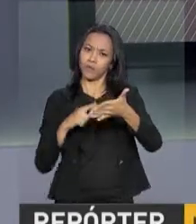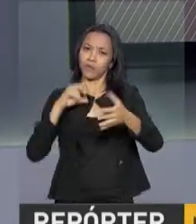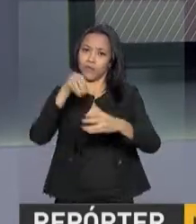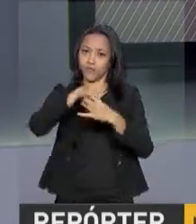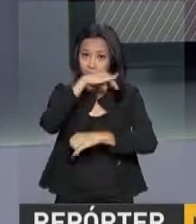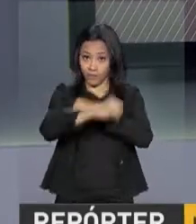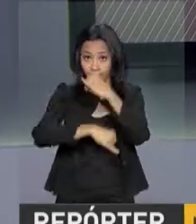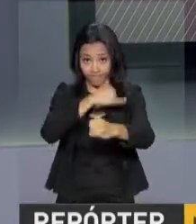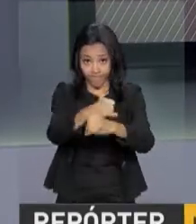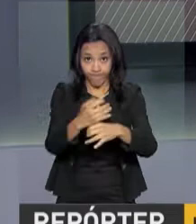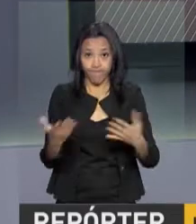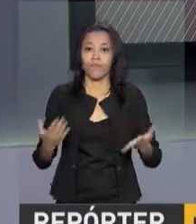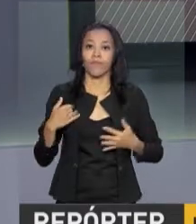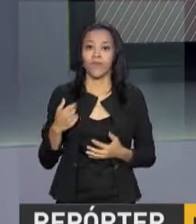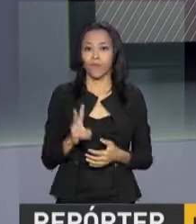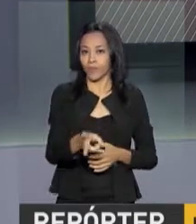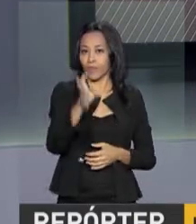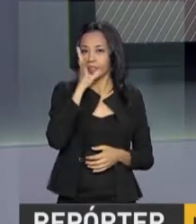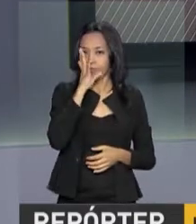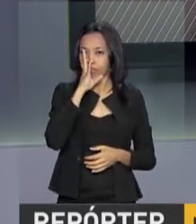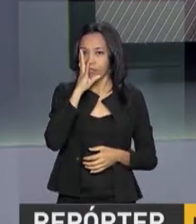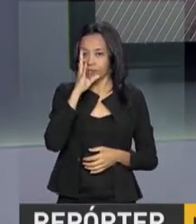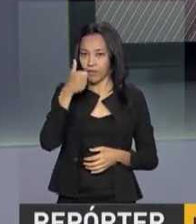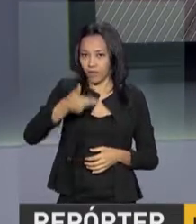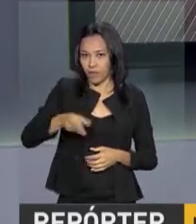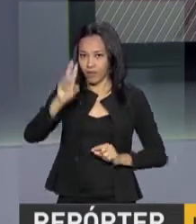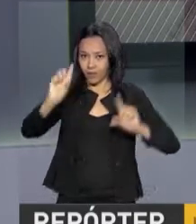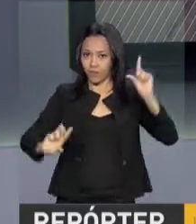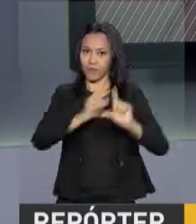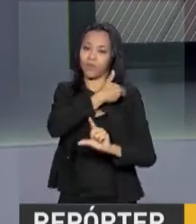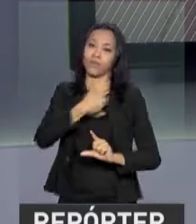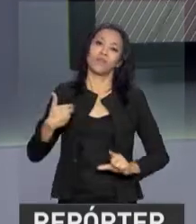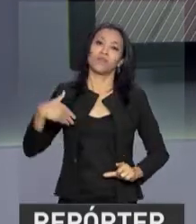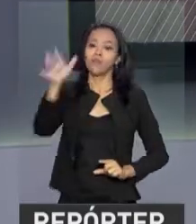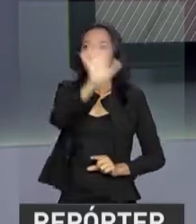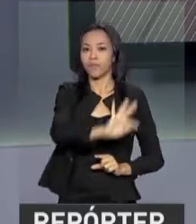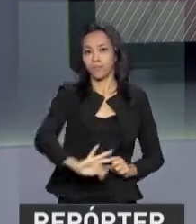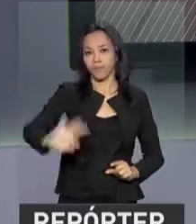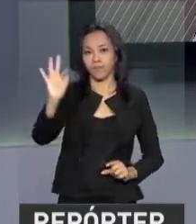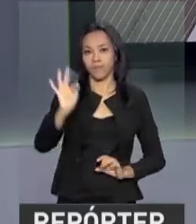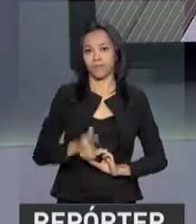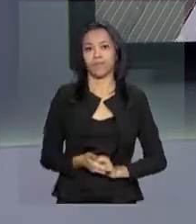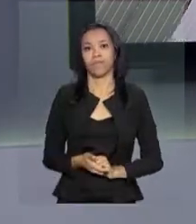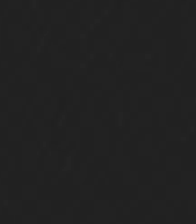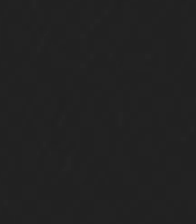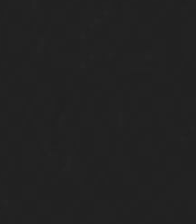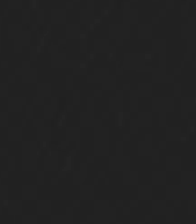da nbr na internet continue com a gente na nbr a tv do governo federal